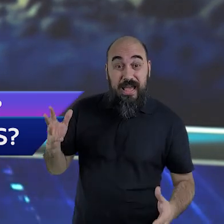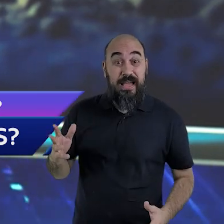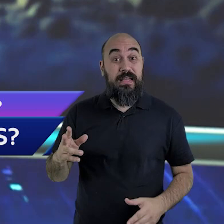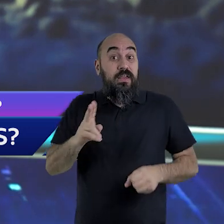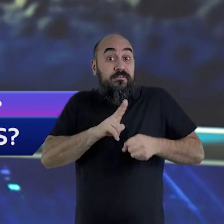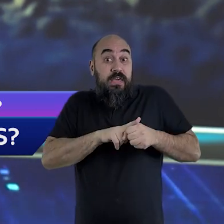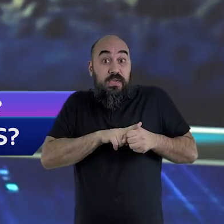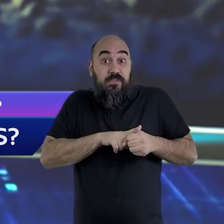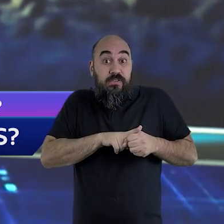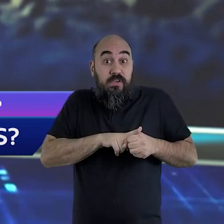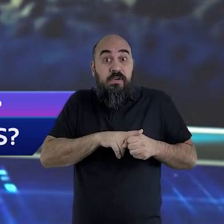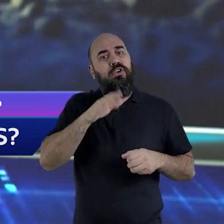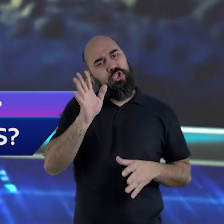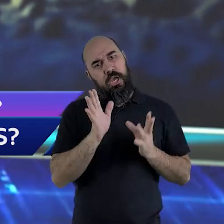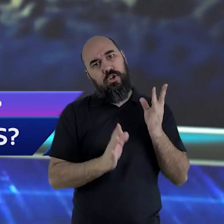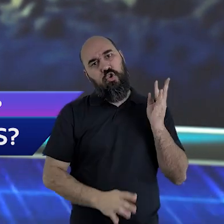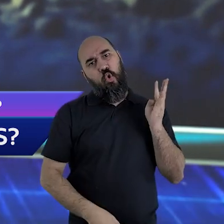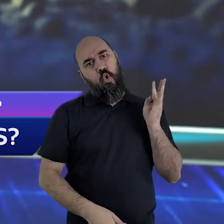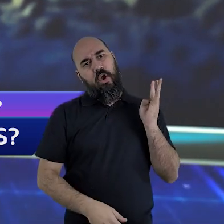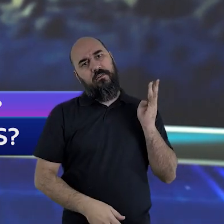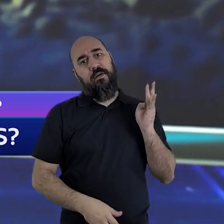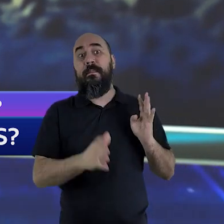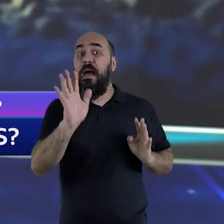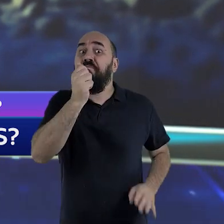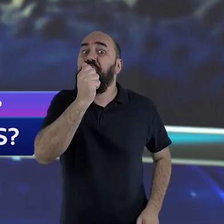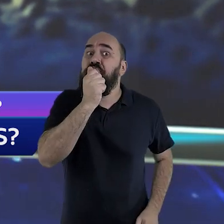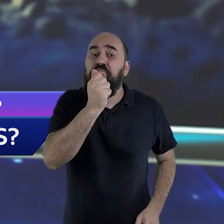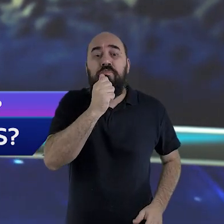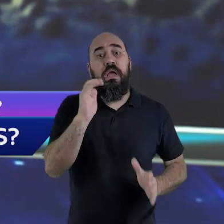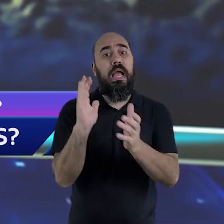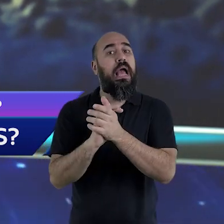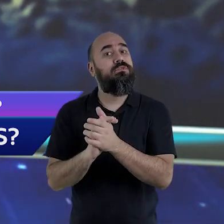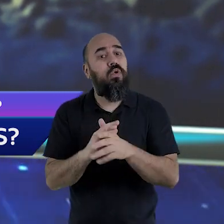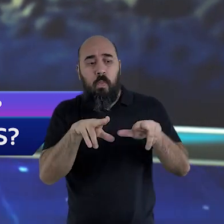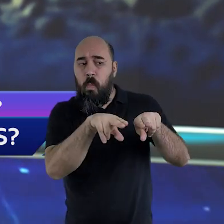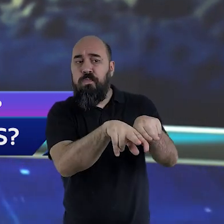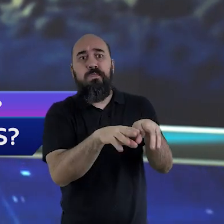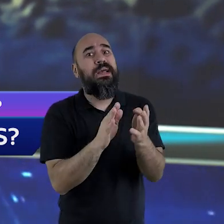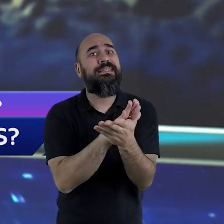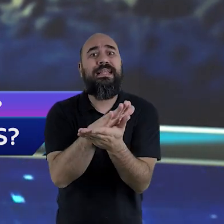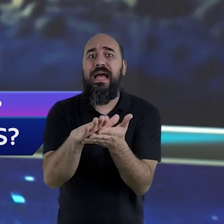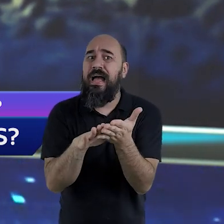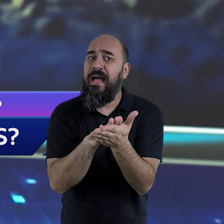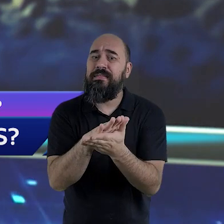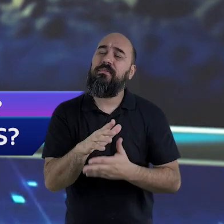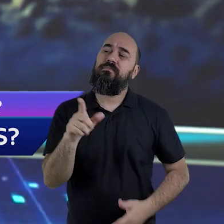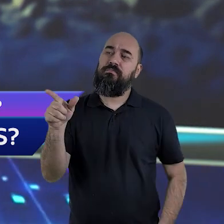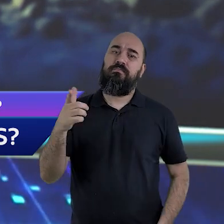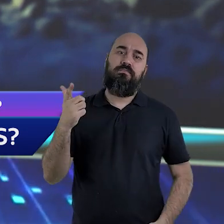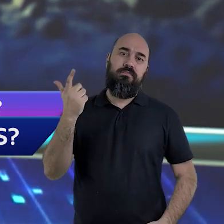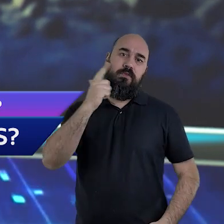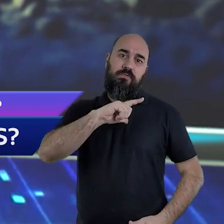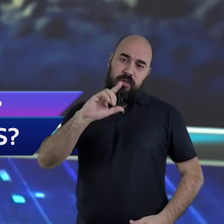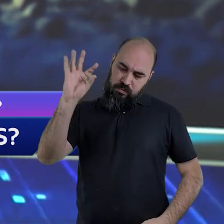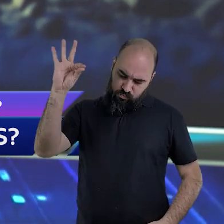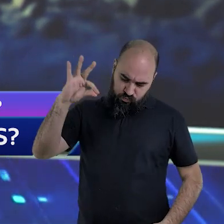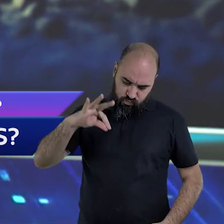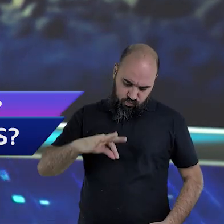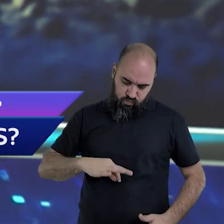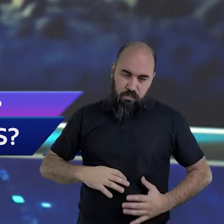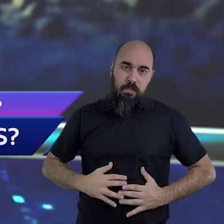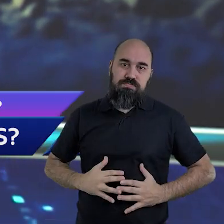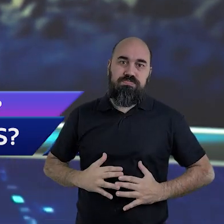que já era noiva de José, mas que não tinha casado com ele, concebe e dá à luz ao Deus